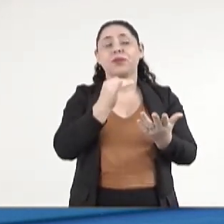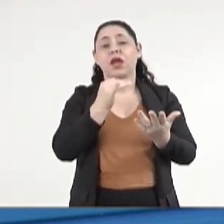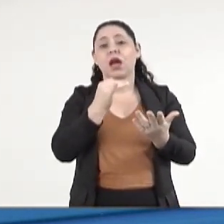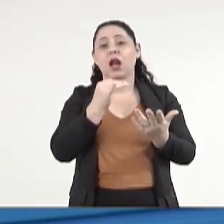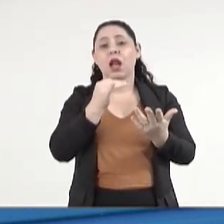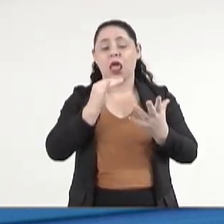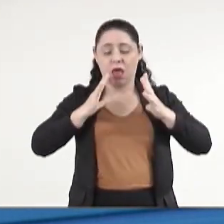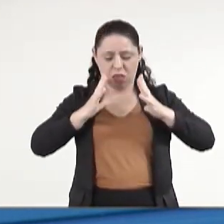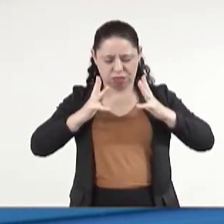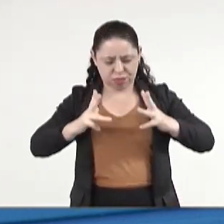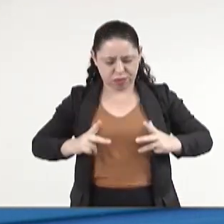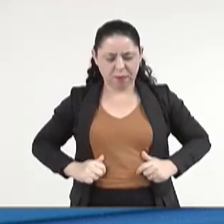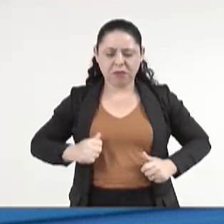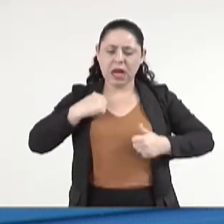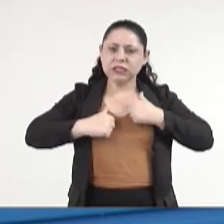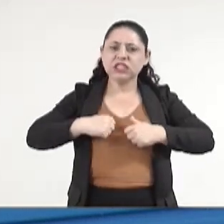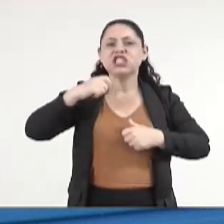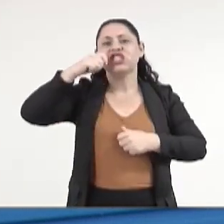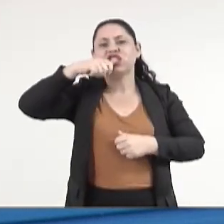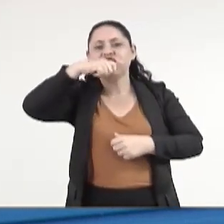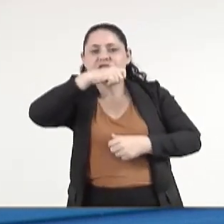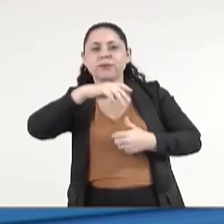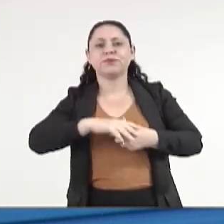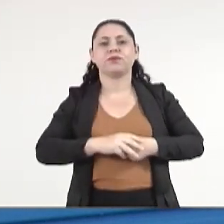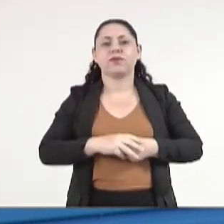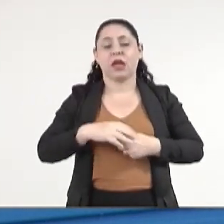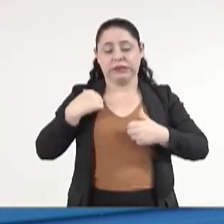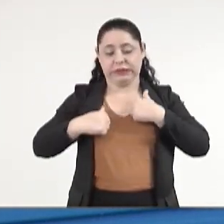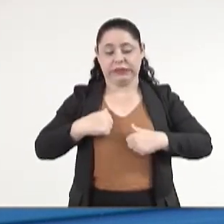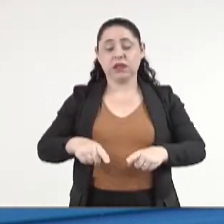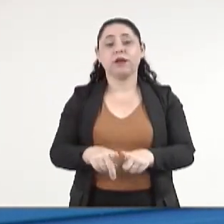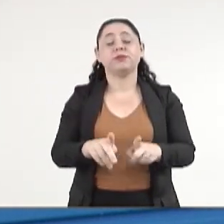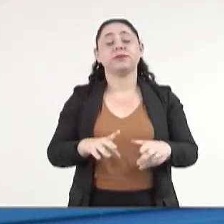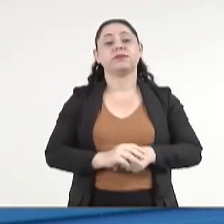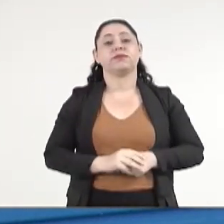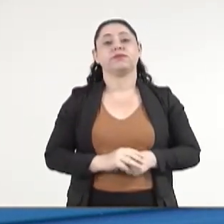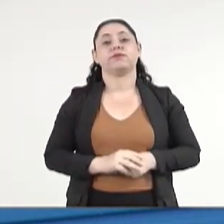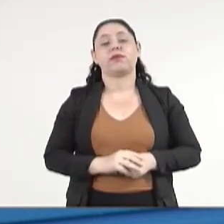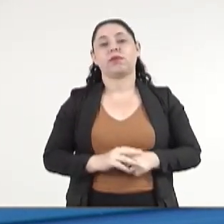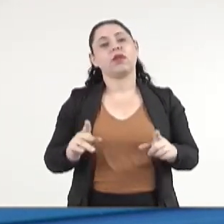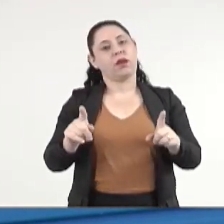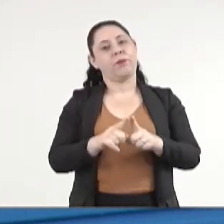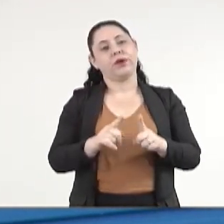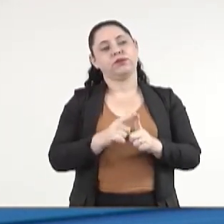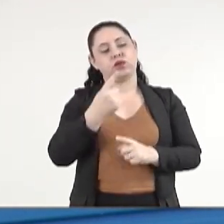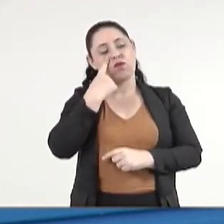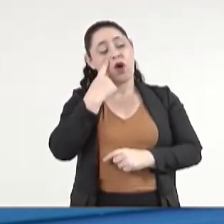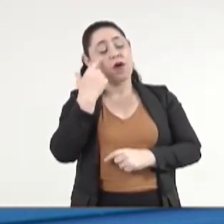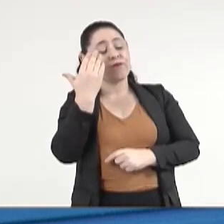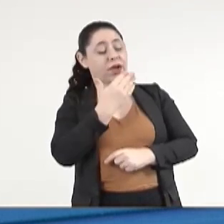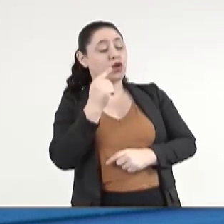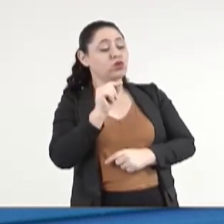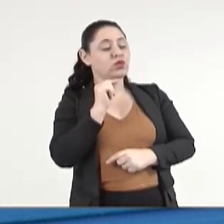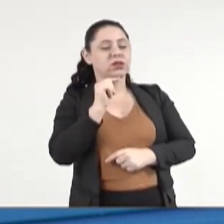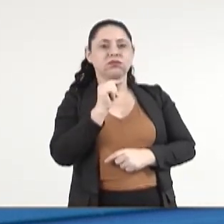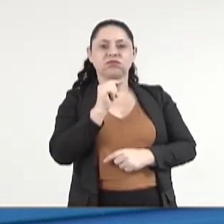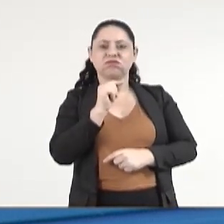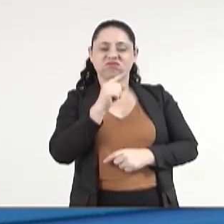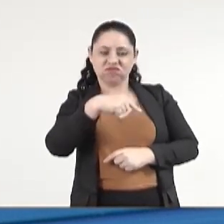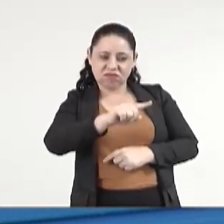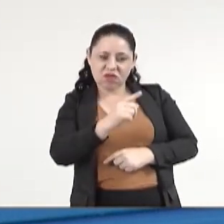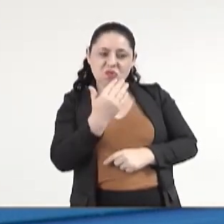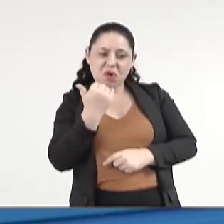elementares de higiene básica, como escovar os dentes e tomar banho. Além disso, foi constatada